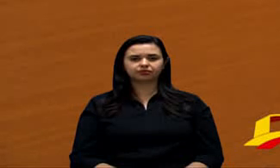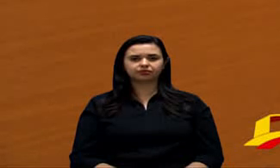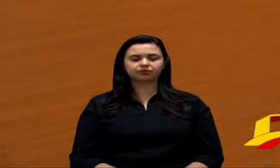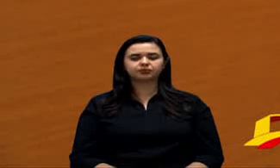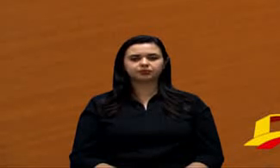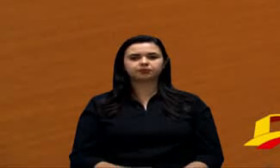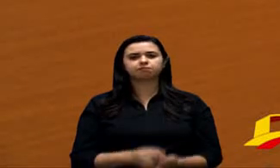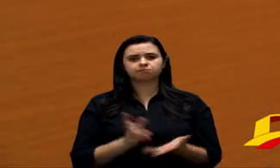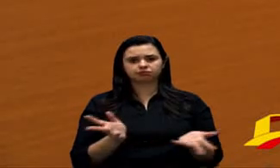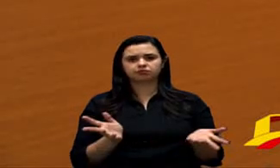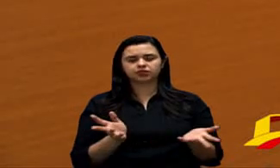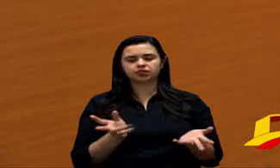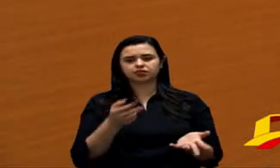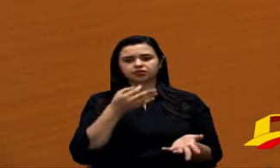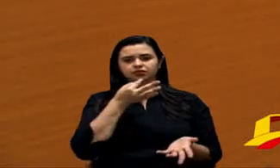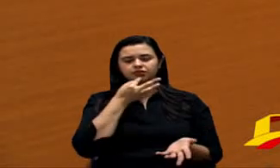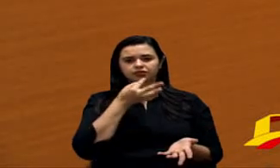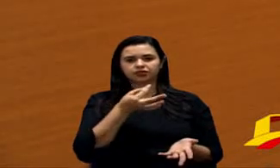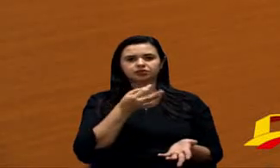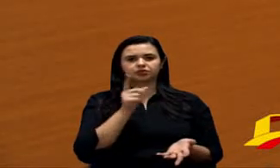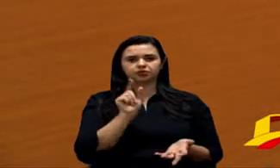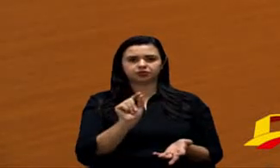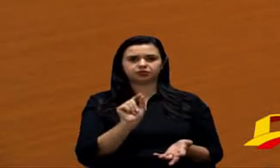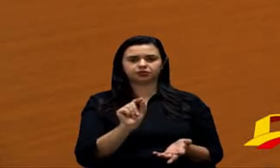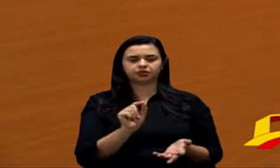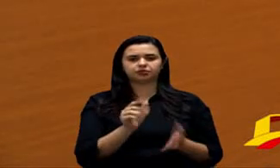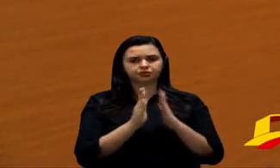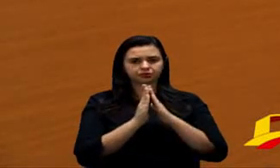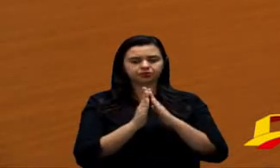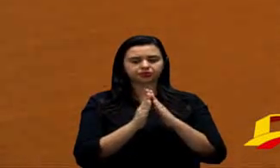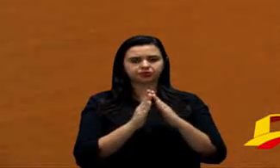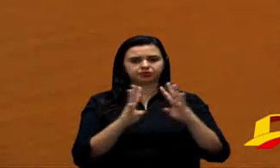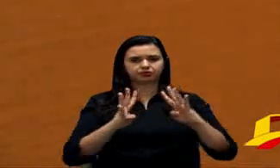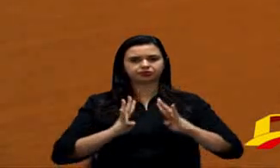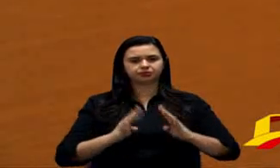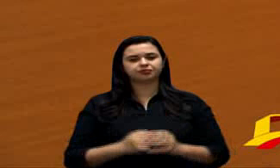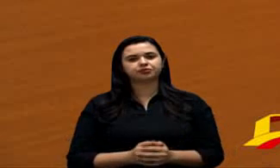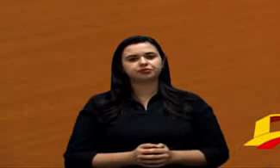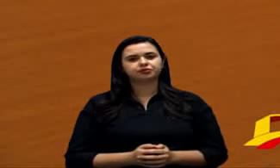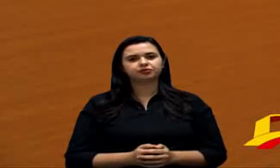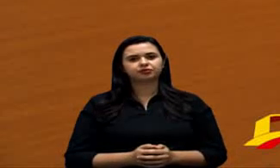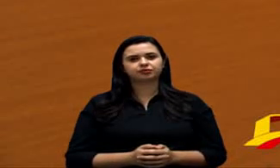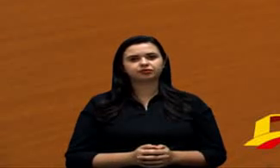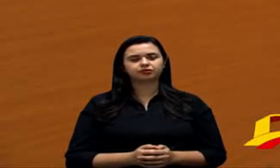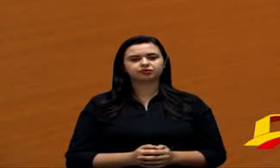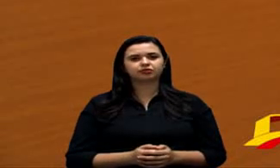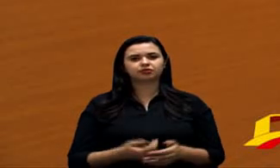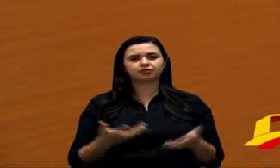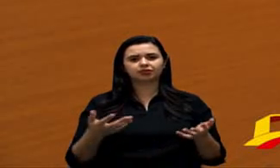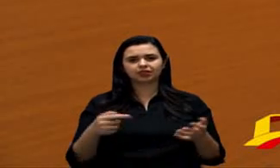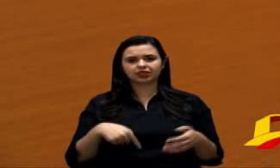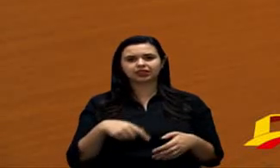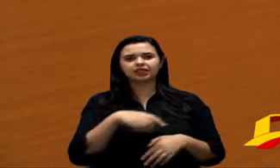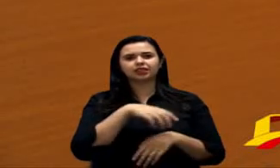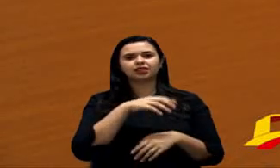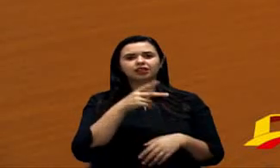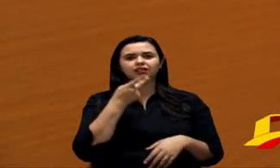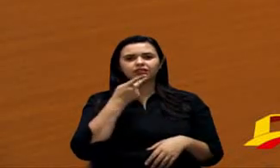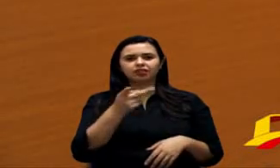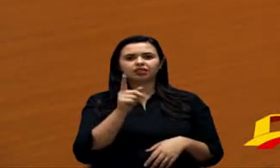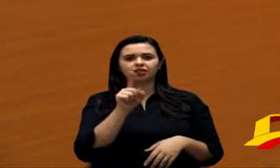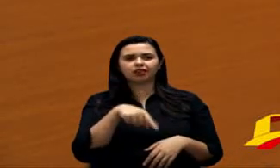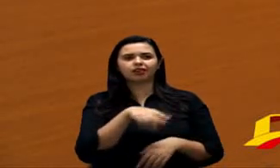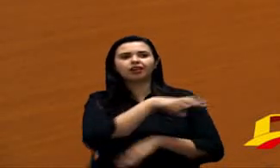Bom, só para falar uma coisa que eu acho muito importante, por favor. Eu queria dizer que aqui a gente não está falando de um